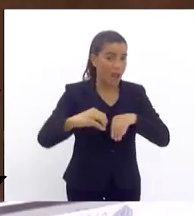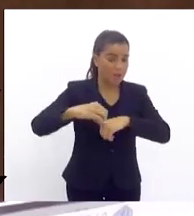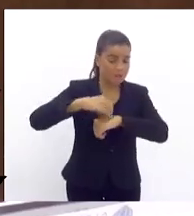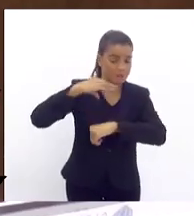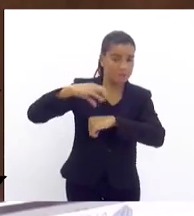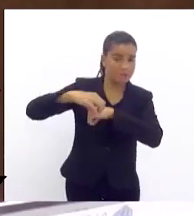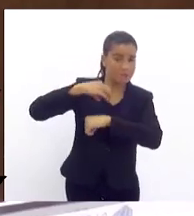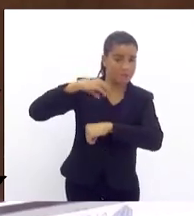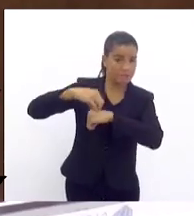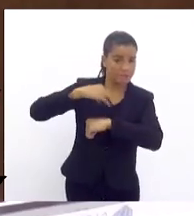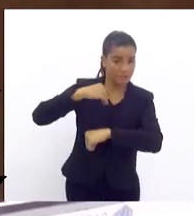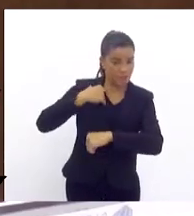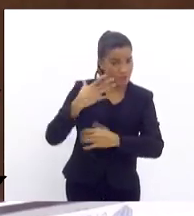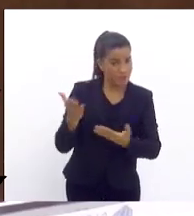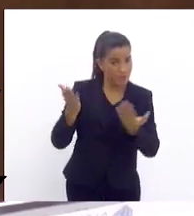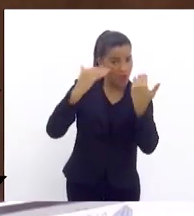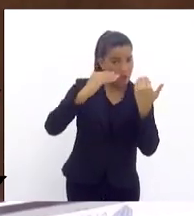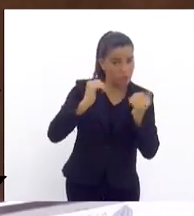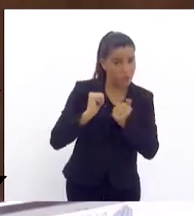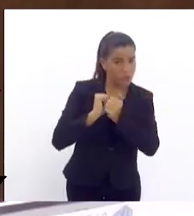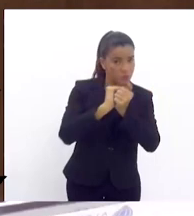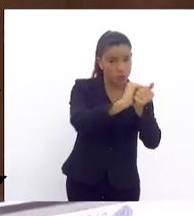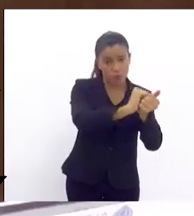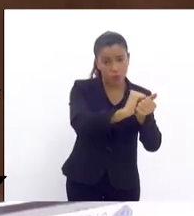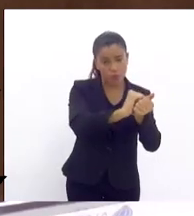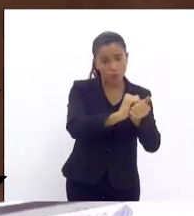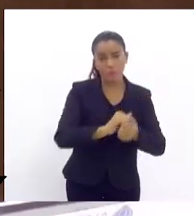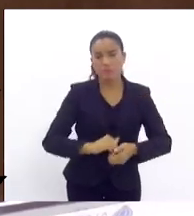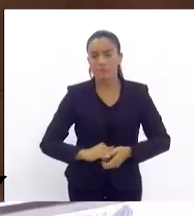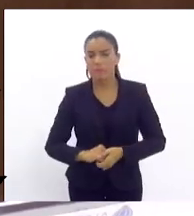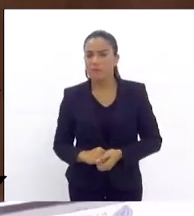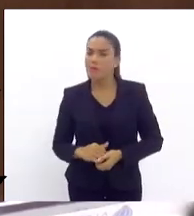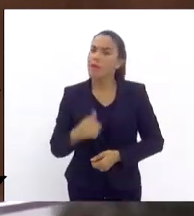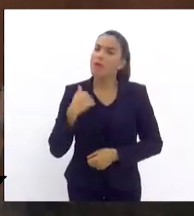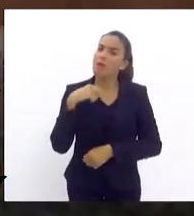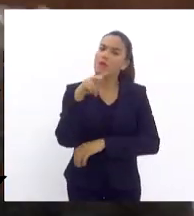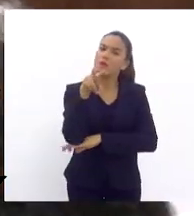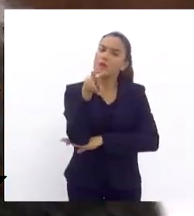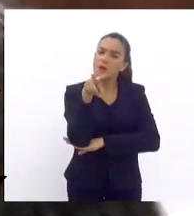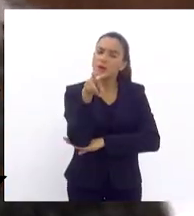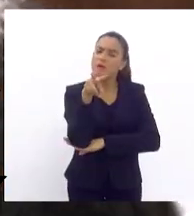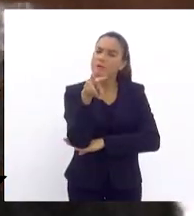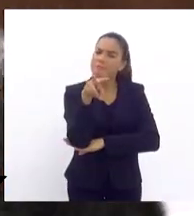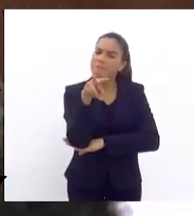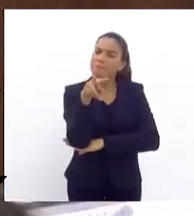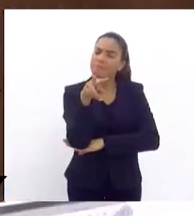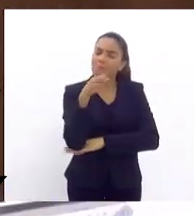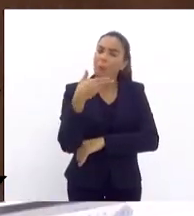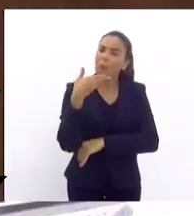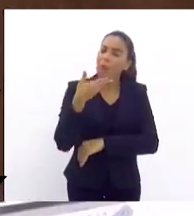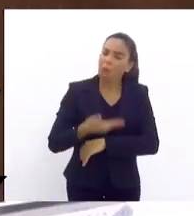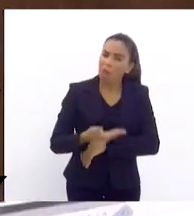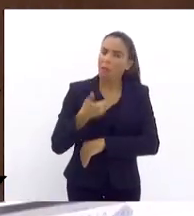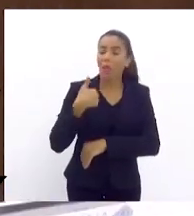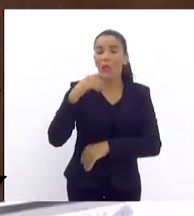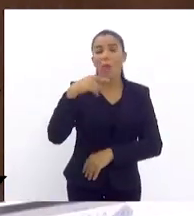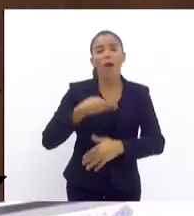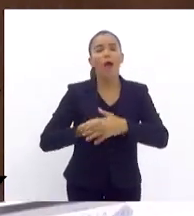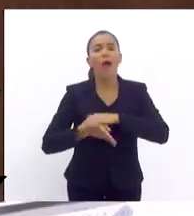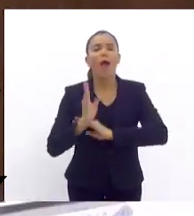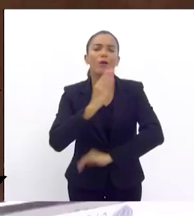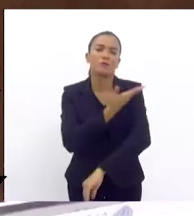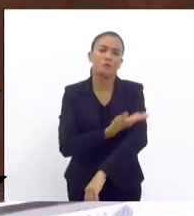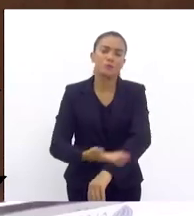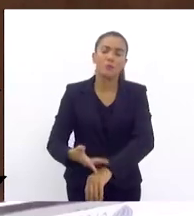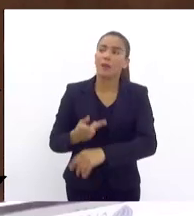seguinte: vamos caminhar junto. E aí eu vi que eu estava em turma, assim, passada. Eu estou acostumada a correr atrás